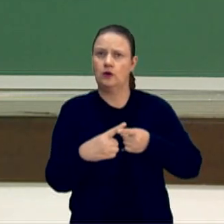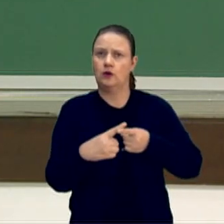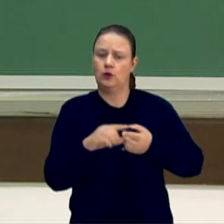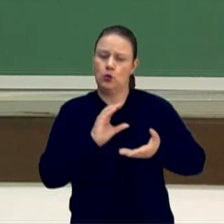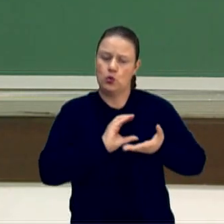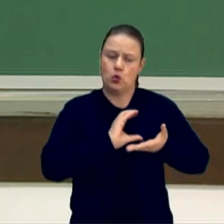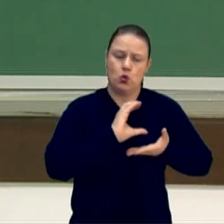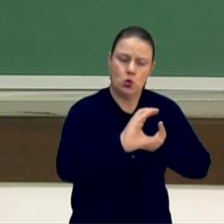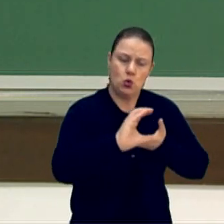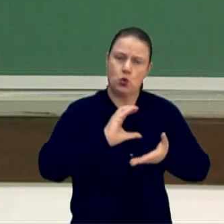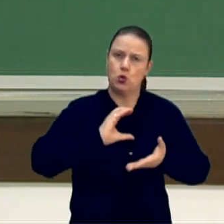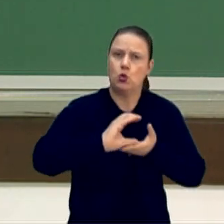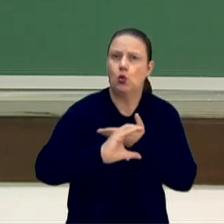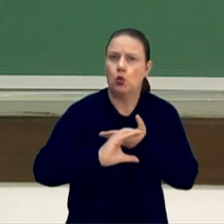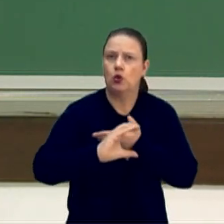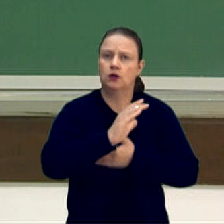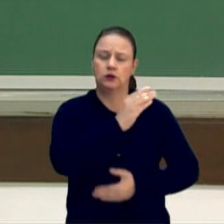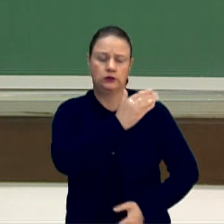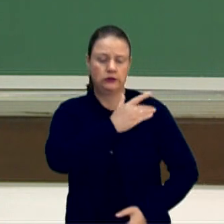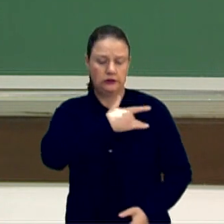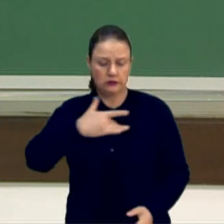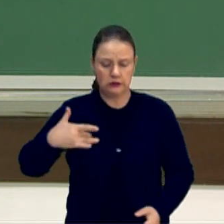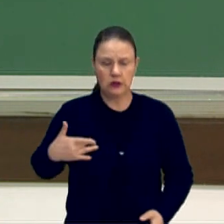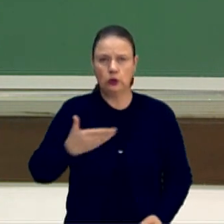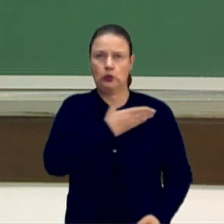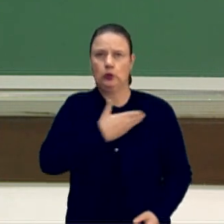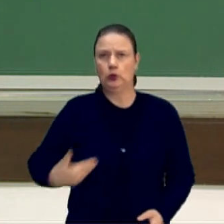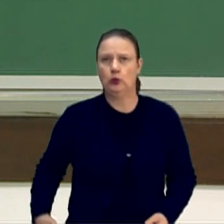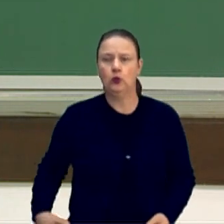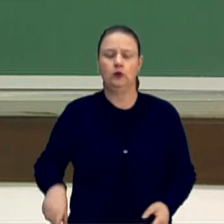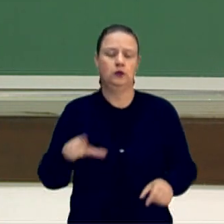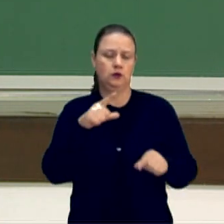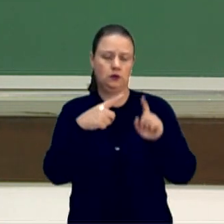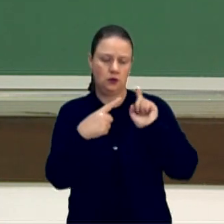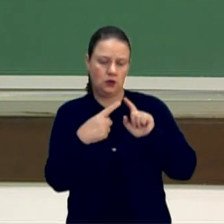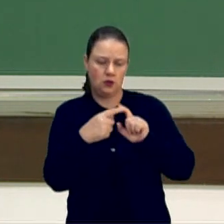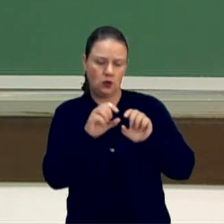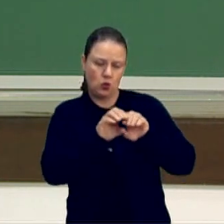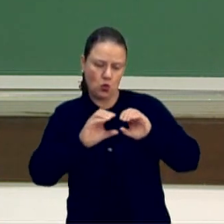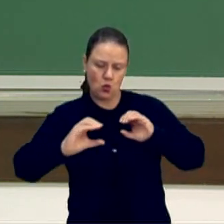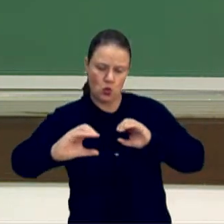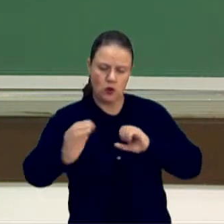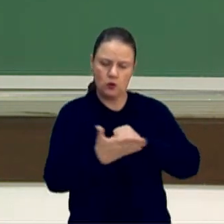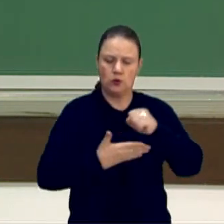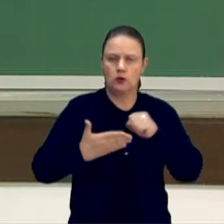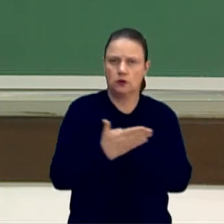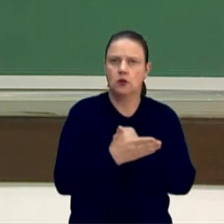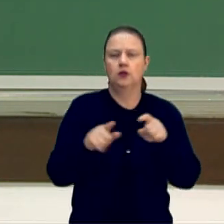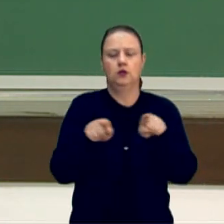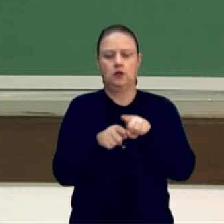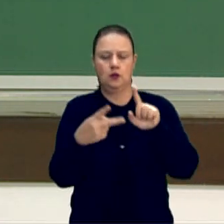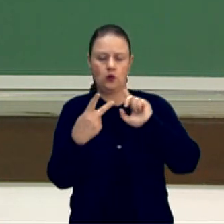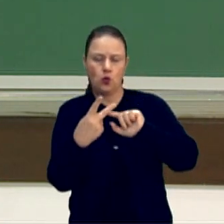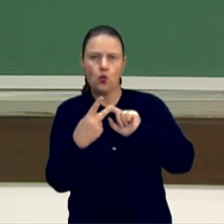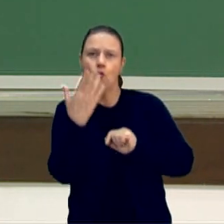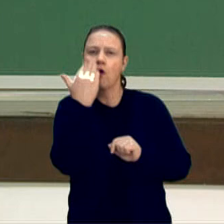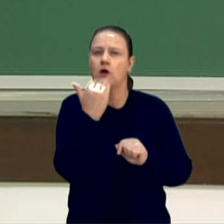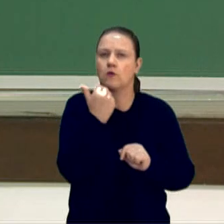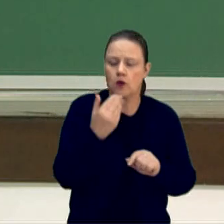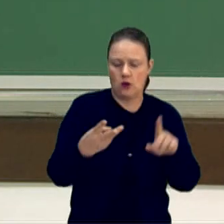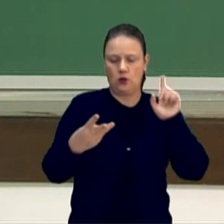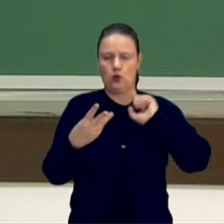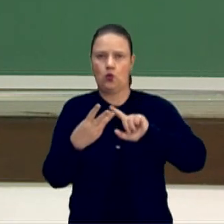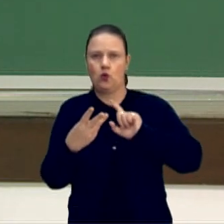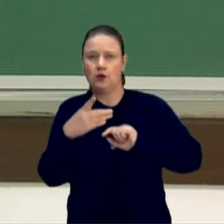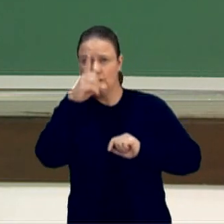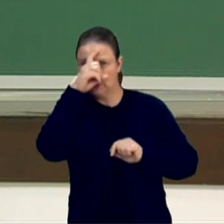disso. E saúde pública envolve saneamento básico, envolve alimentação, os postos de atendimento. Por que é importante